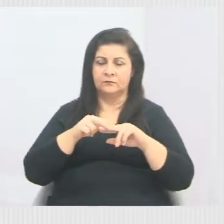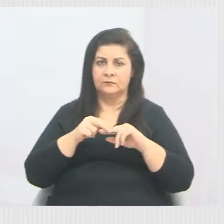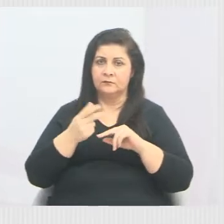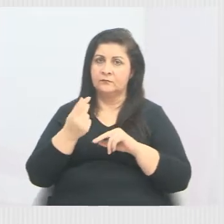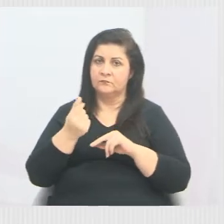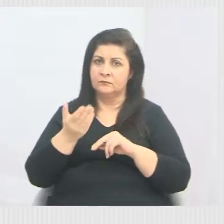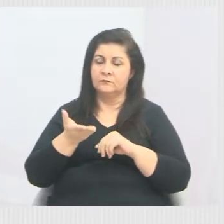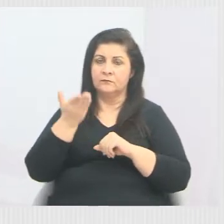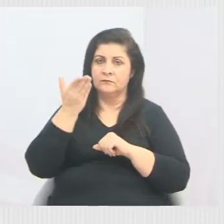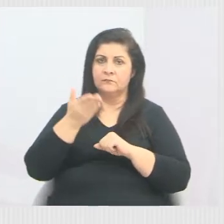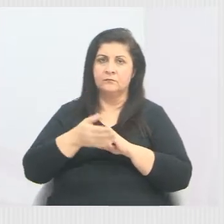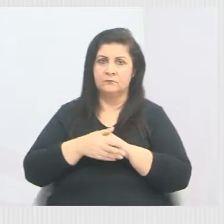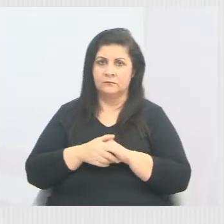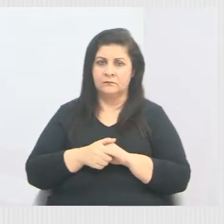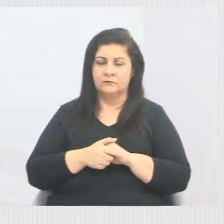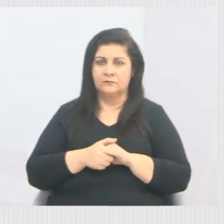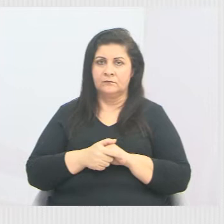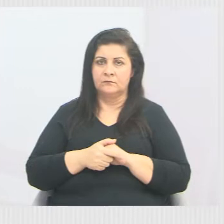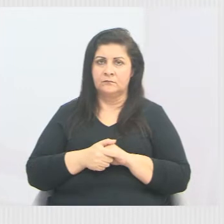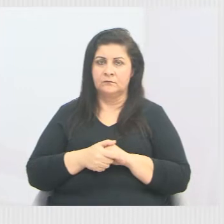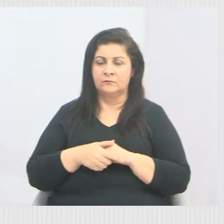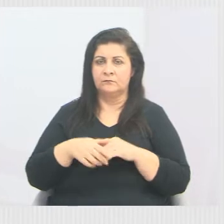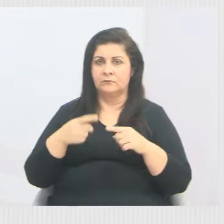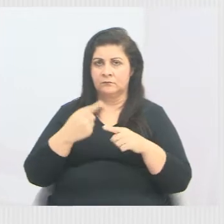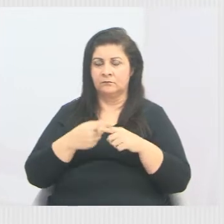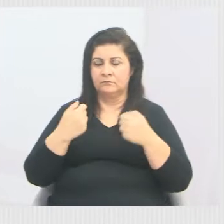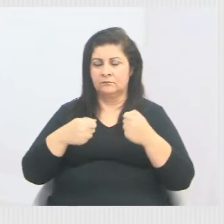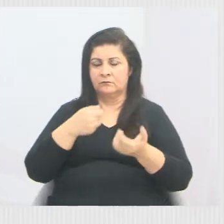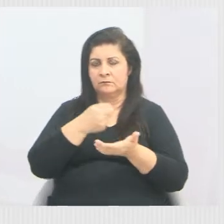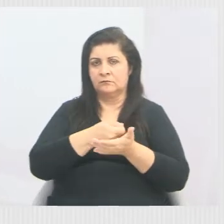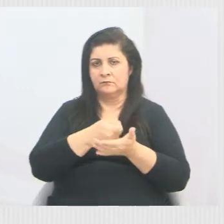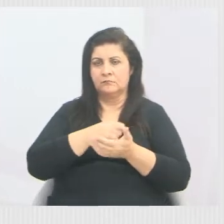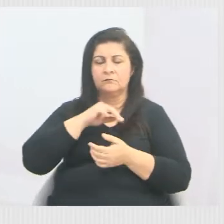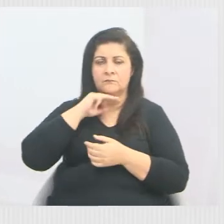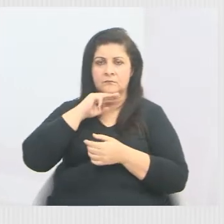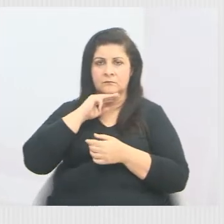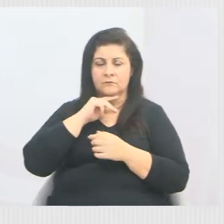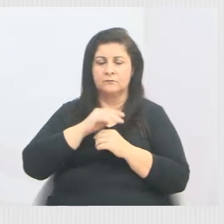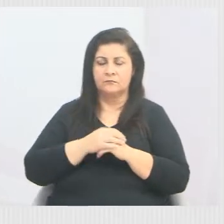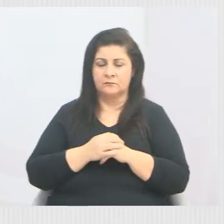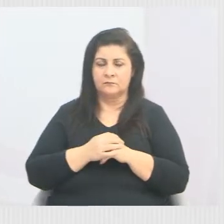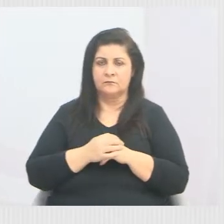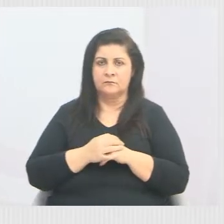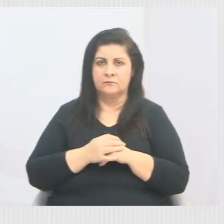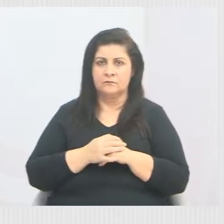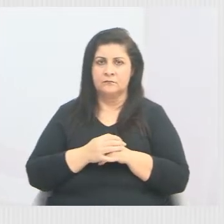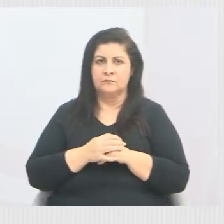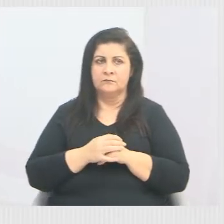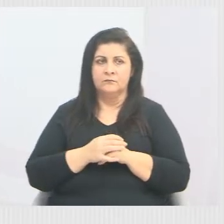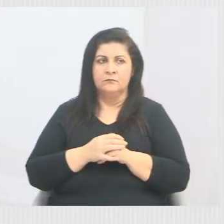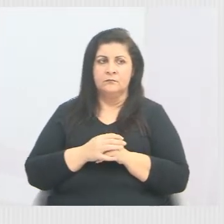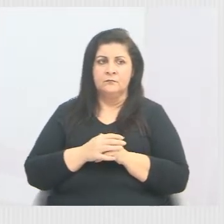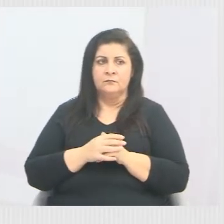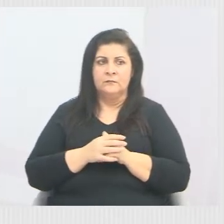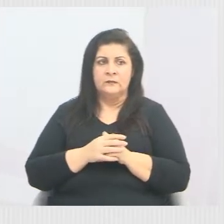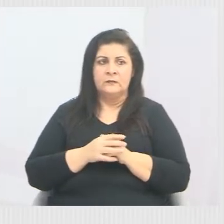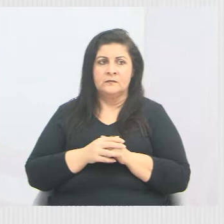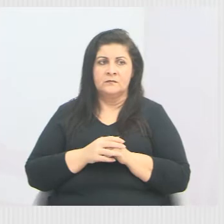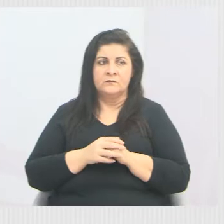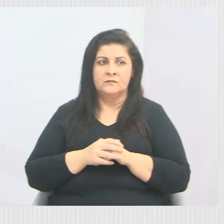pouco maior, porque é onde tem o vencimento dele naquele momento, acaba tendo a maior concentração de pagamento.